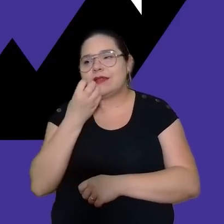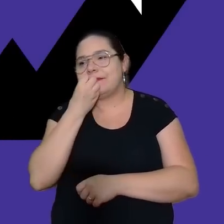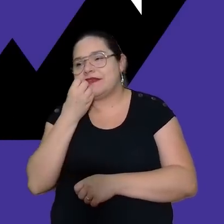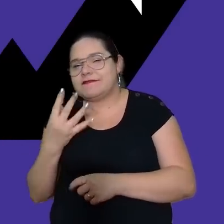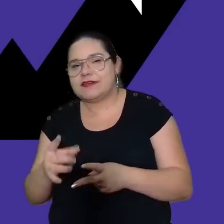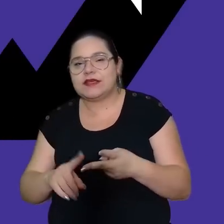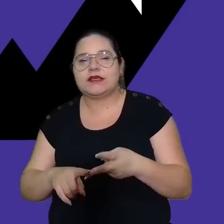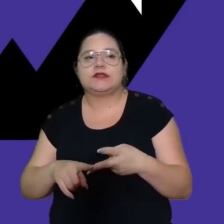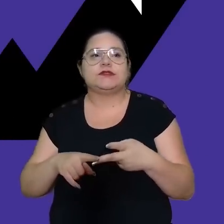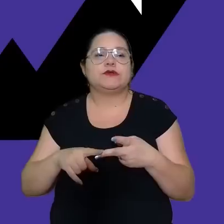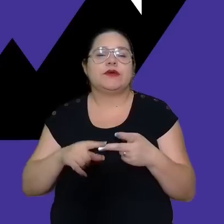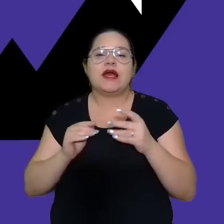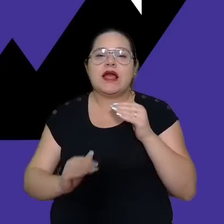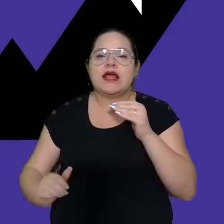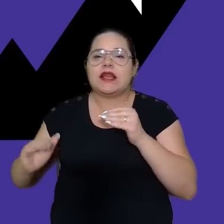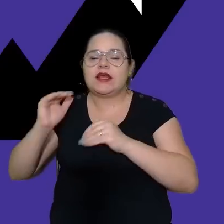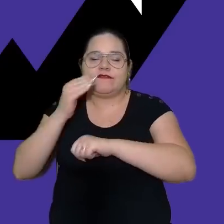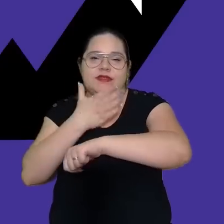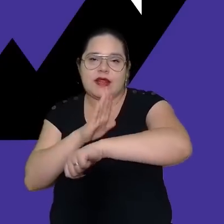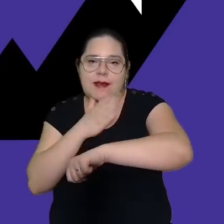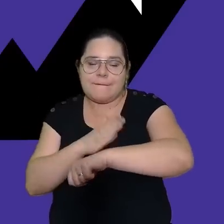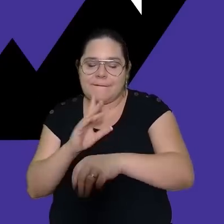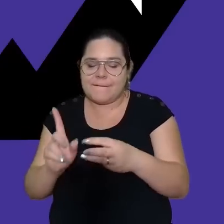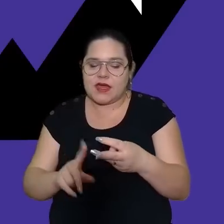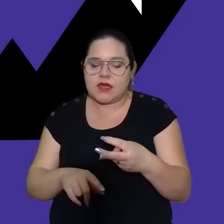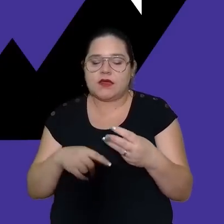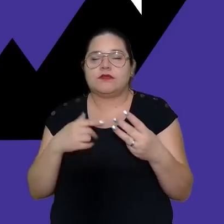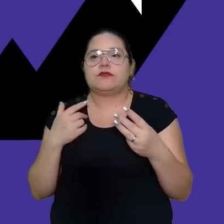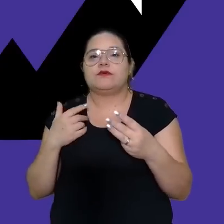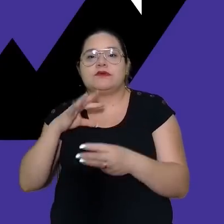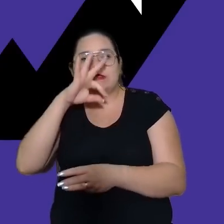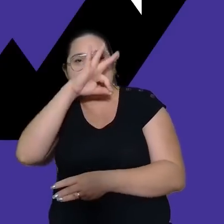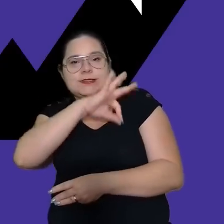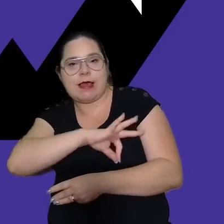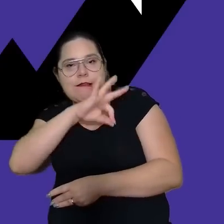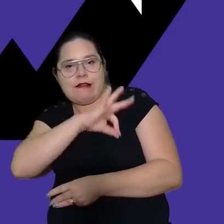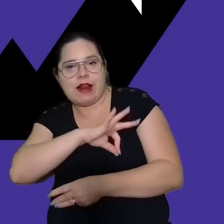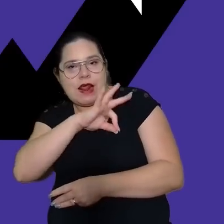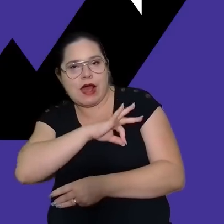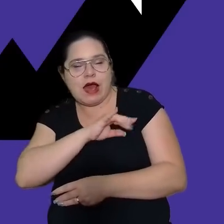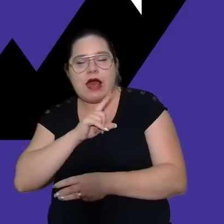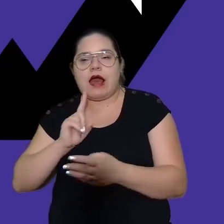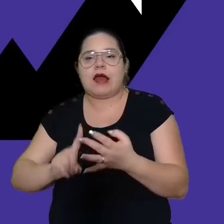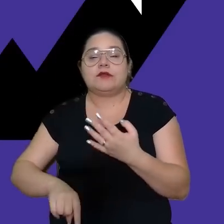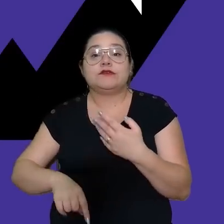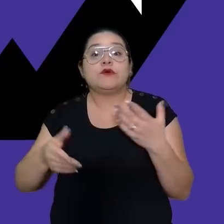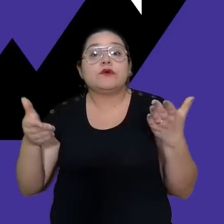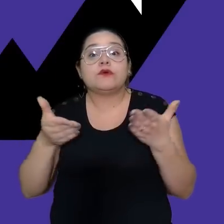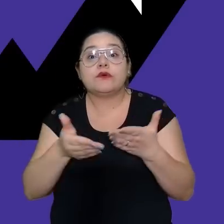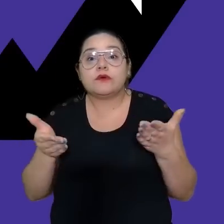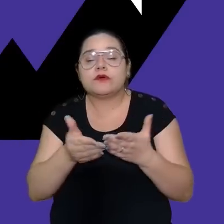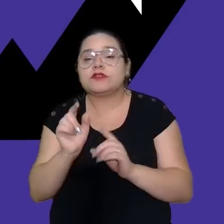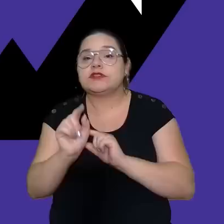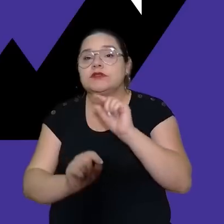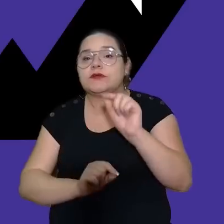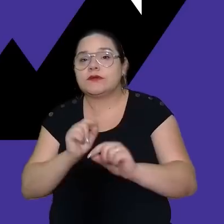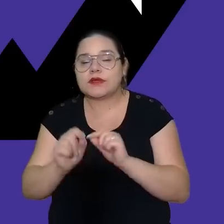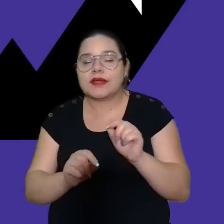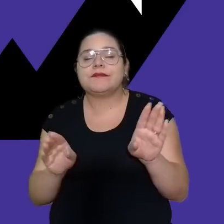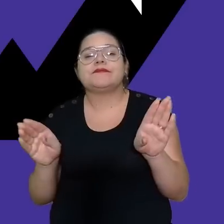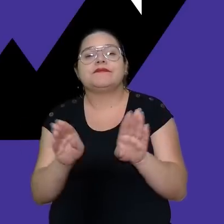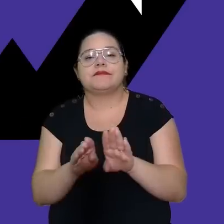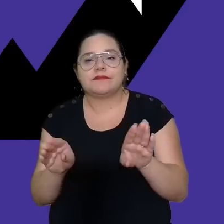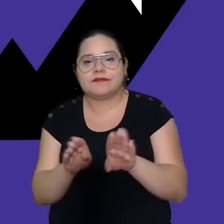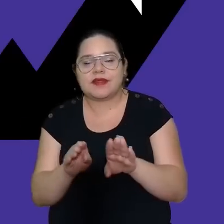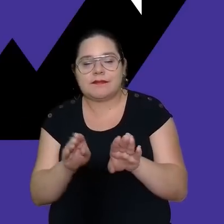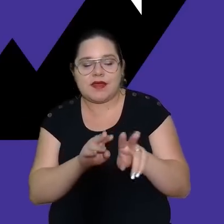alto nível de treinamento, os maiores salários disponíveis no mercado, hoje estão ocupados pelo